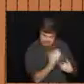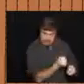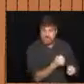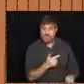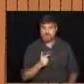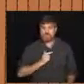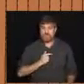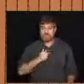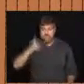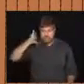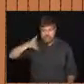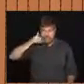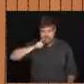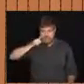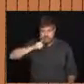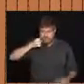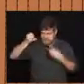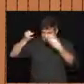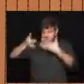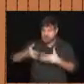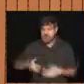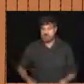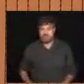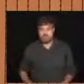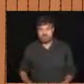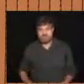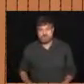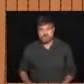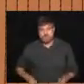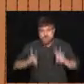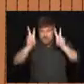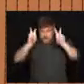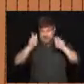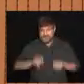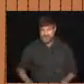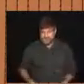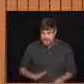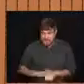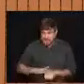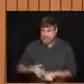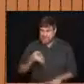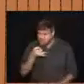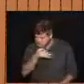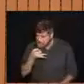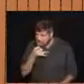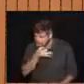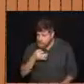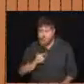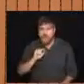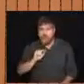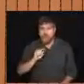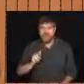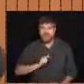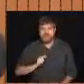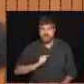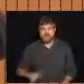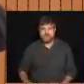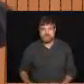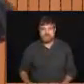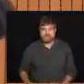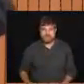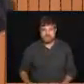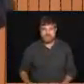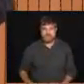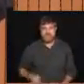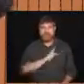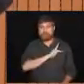pela Andréia, talvez assim, o assunto mais comentado no final de semana foi a questão do fechamento dos portões para o